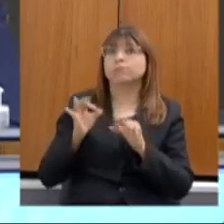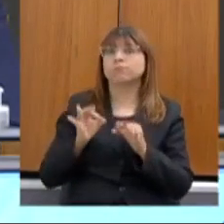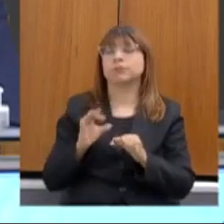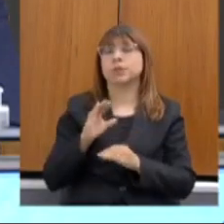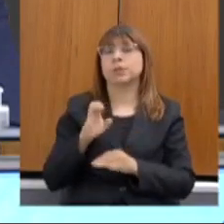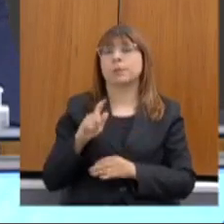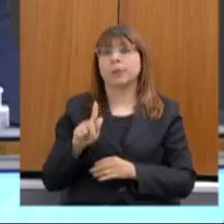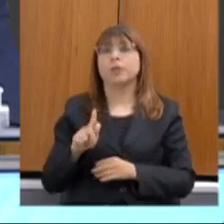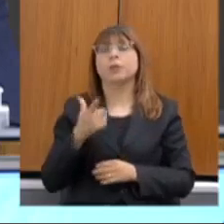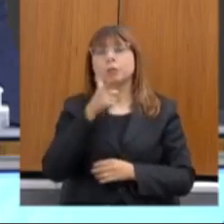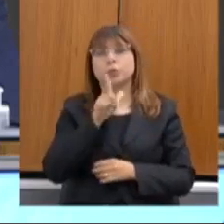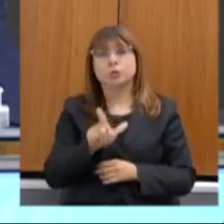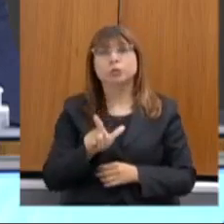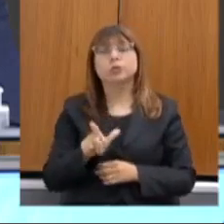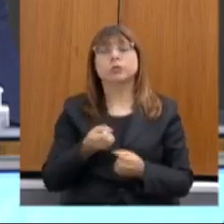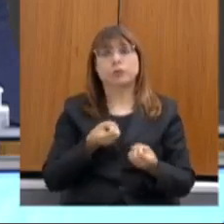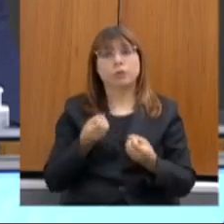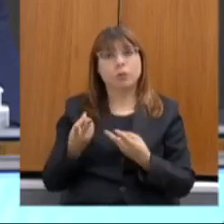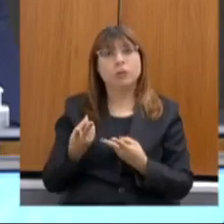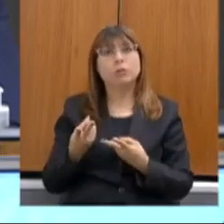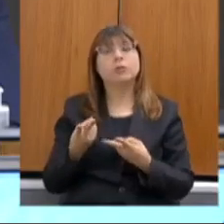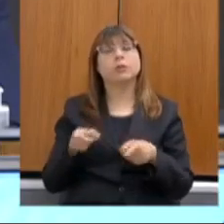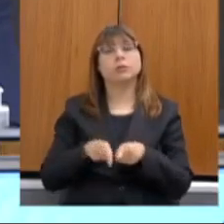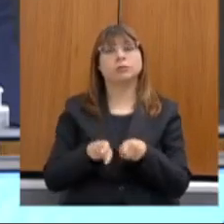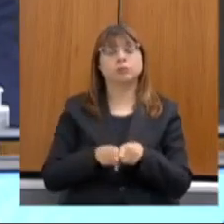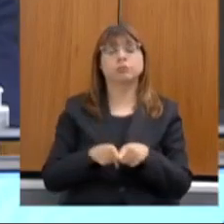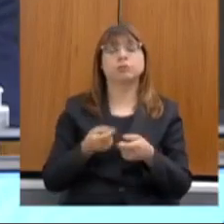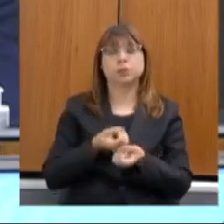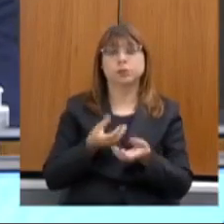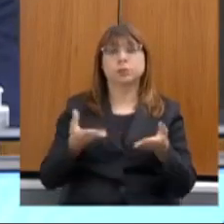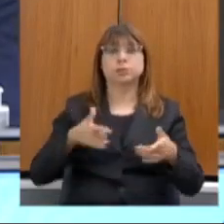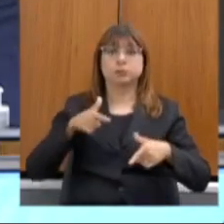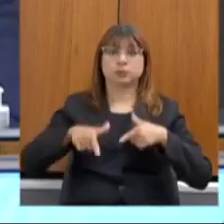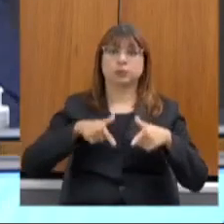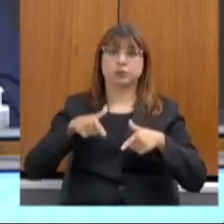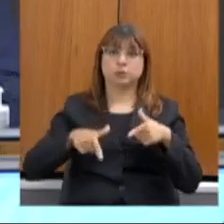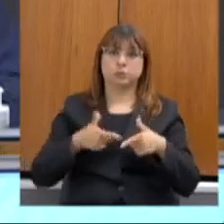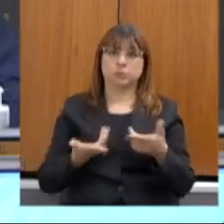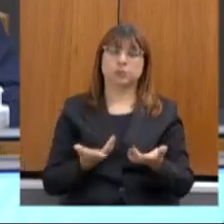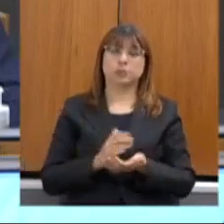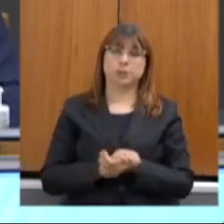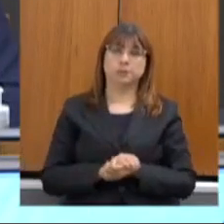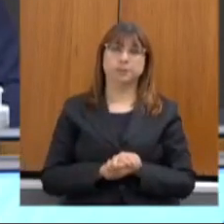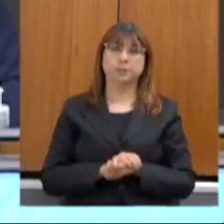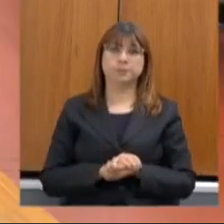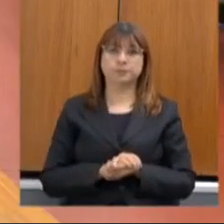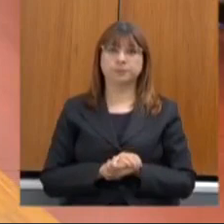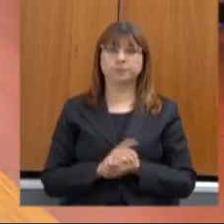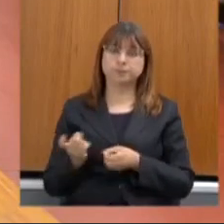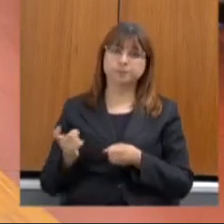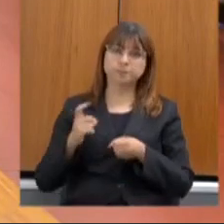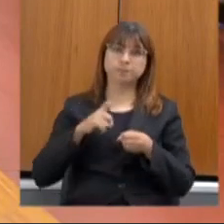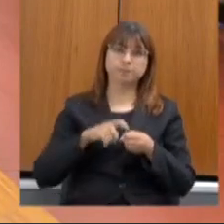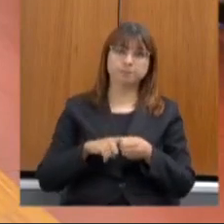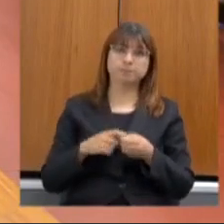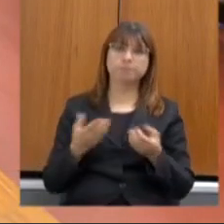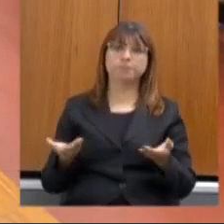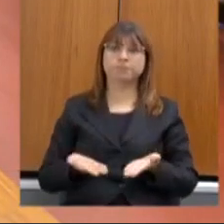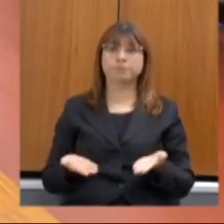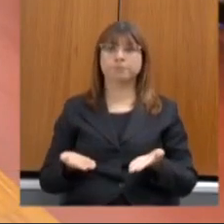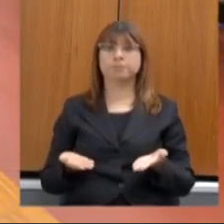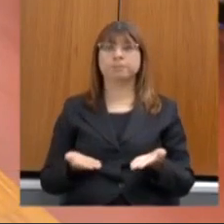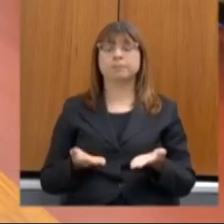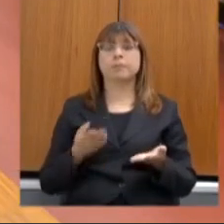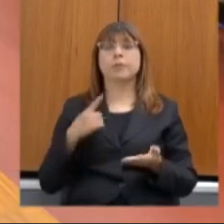transformar o estado na atração de investimentos e geração de emprego e renda eu devolvo a palavra para as considerações